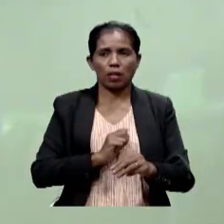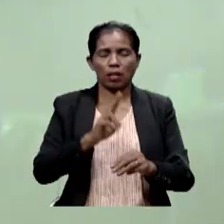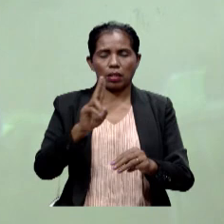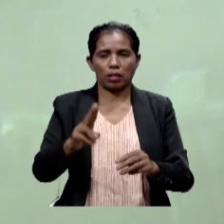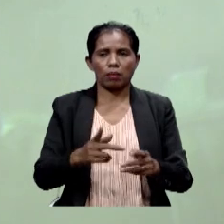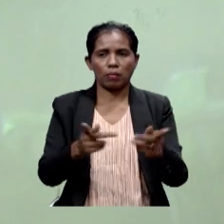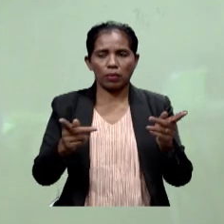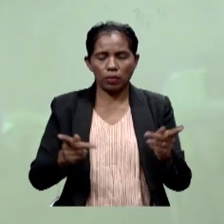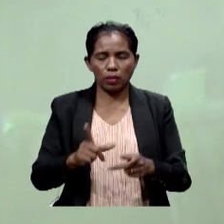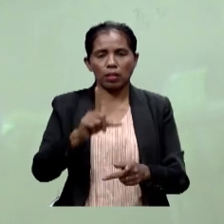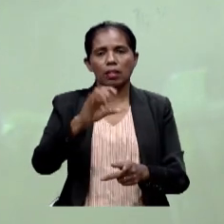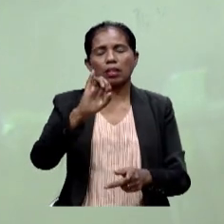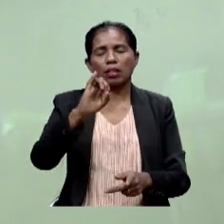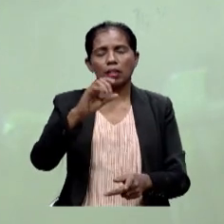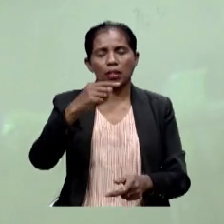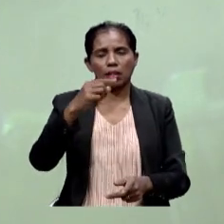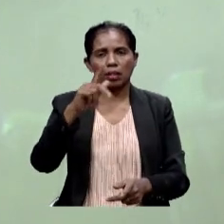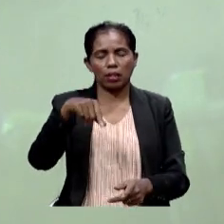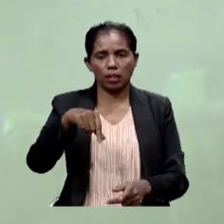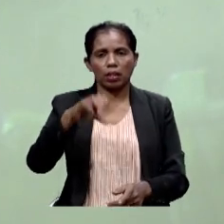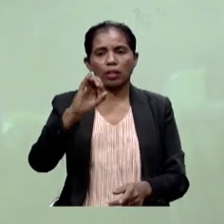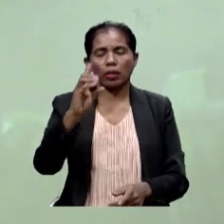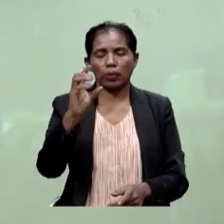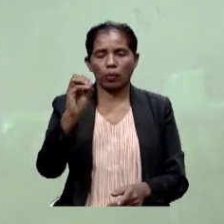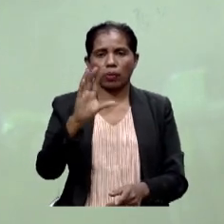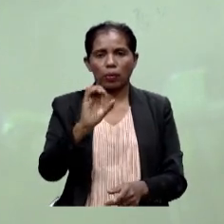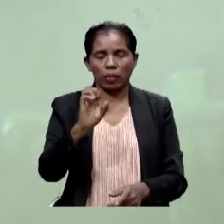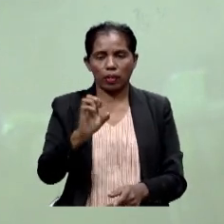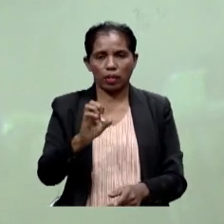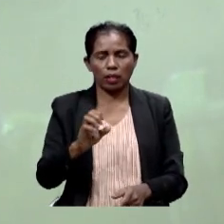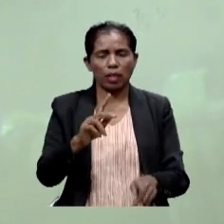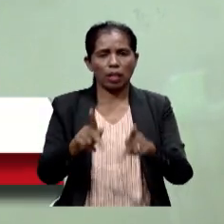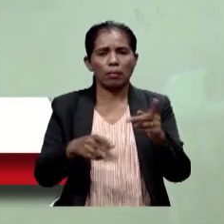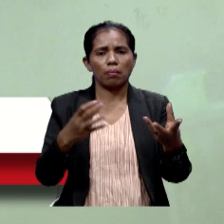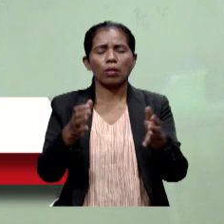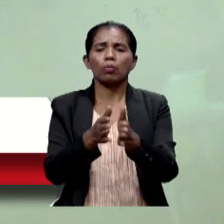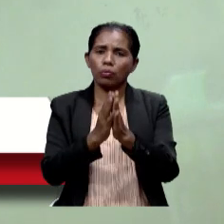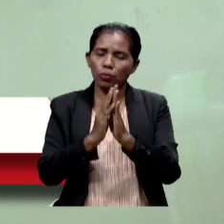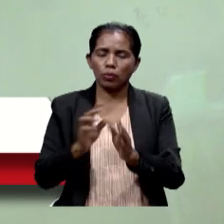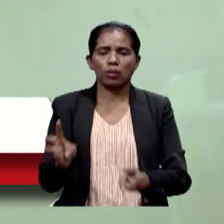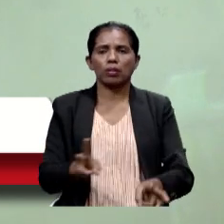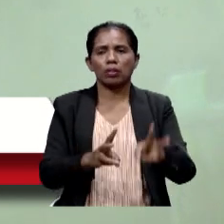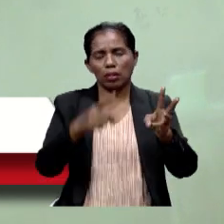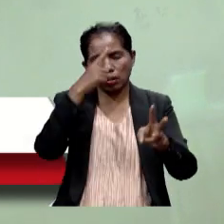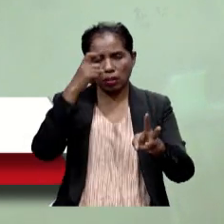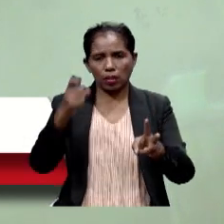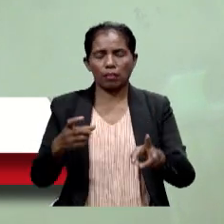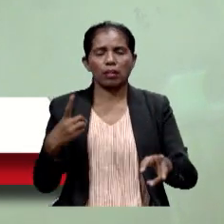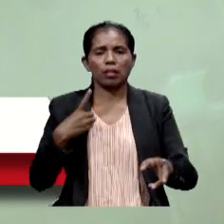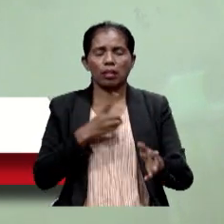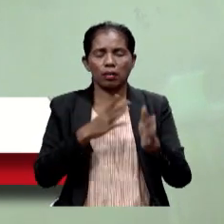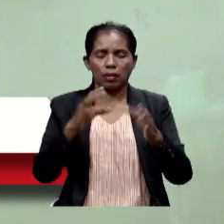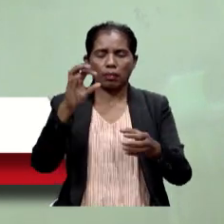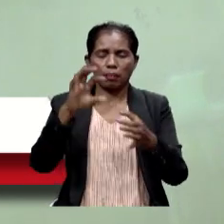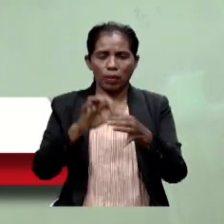é. E neba estrada to agora, população ser russo estrada. Tamba de deputado, o membro do governo está o